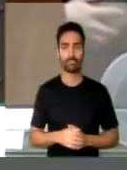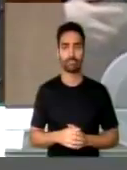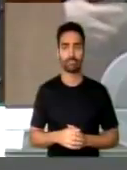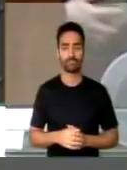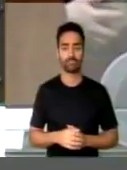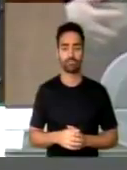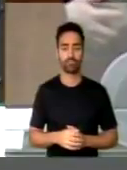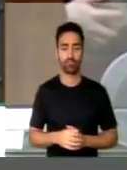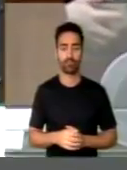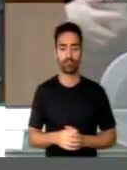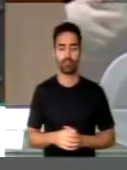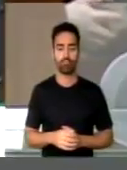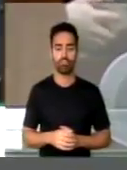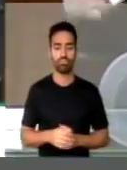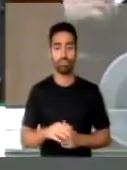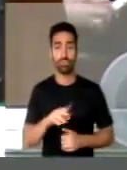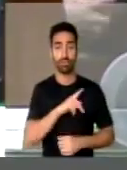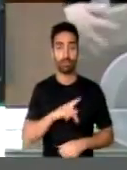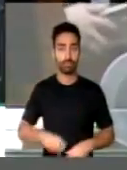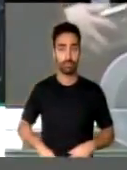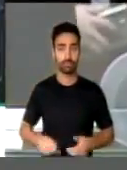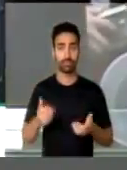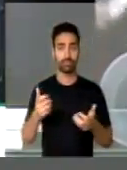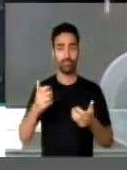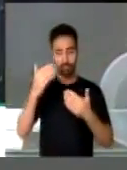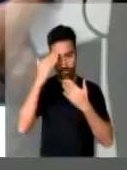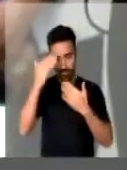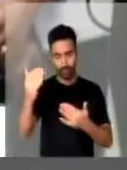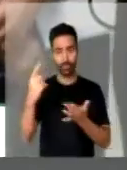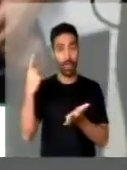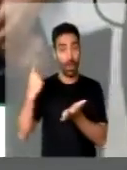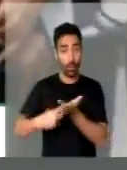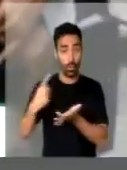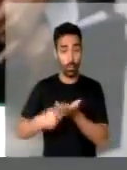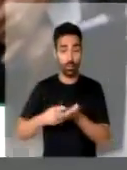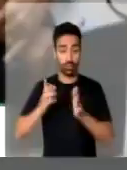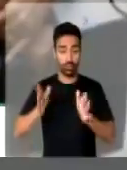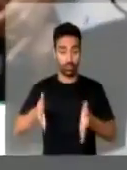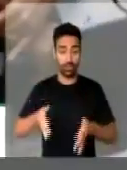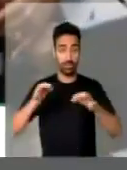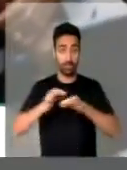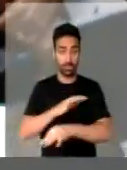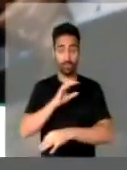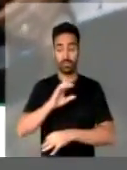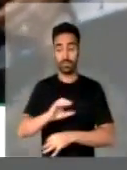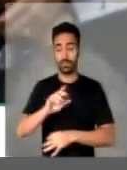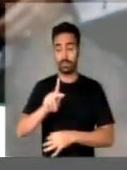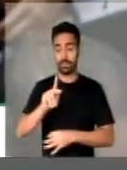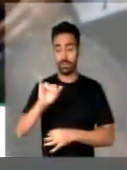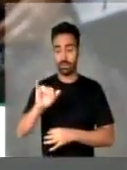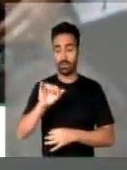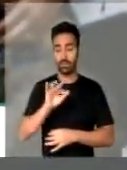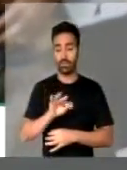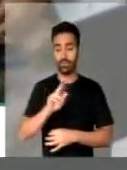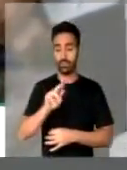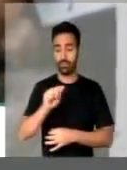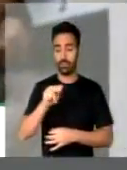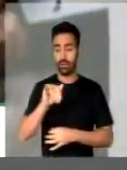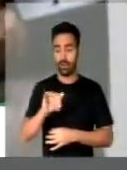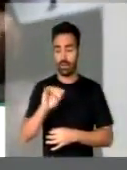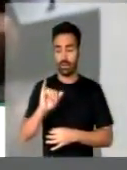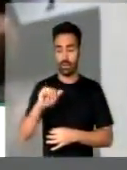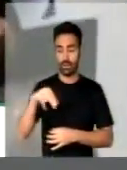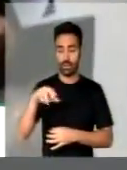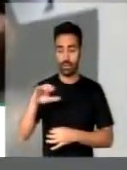Senhor presidente, eu quero agradecer já o acordo que foi firmado com relação à CPI FUNAI INCRA